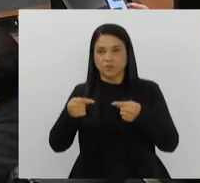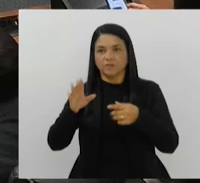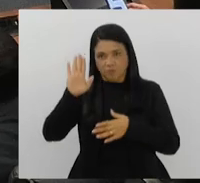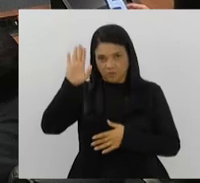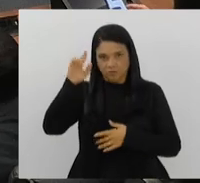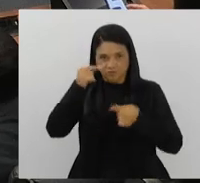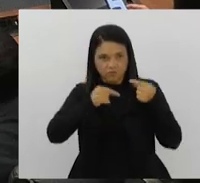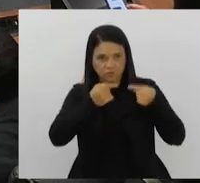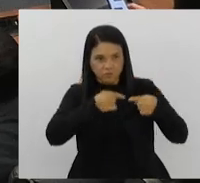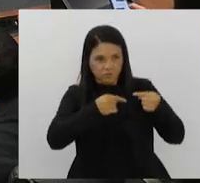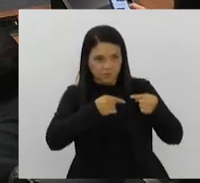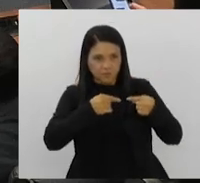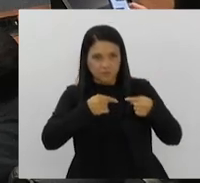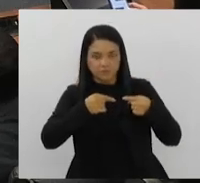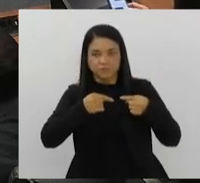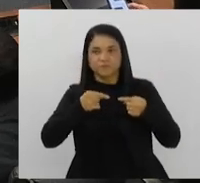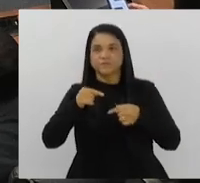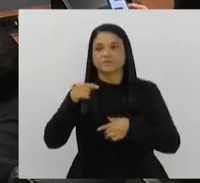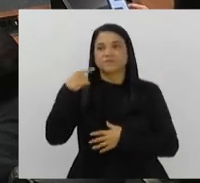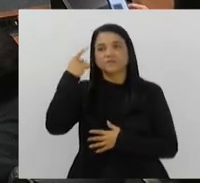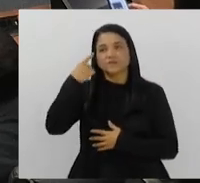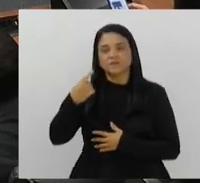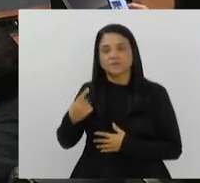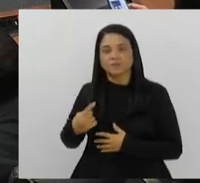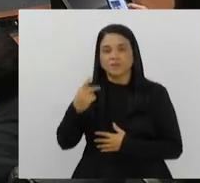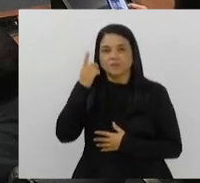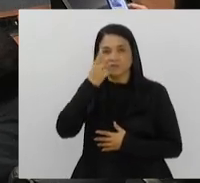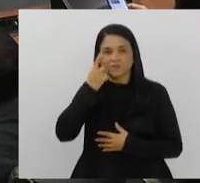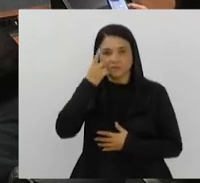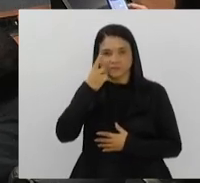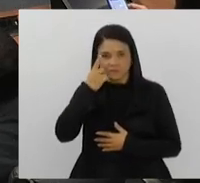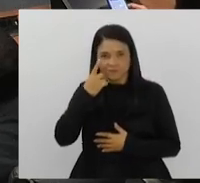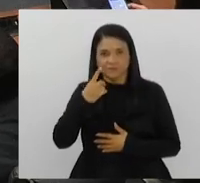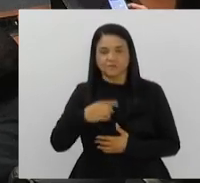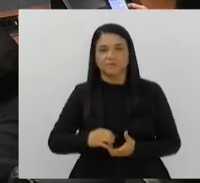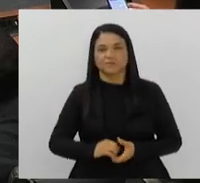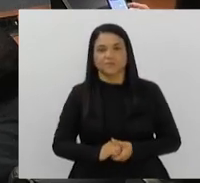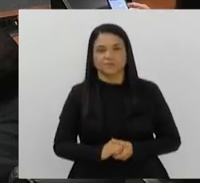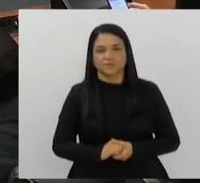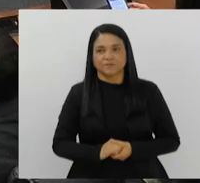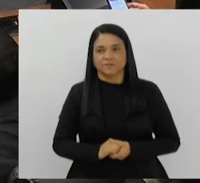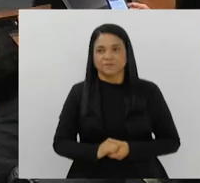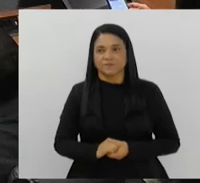presidente. Para discutir, nossa nobre deputada Dani Balbi.